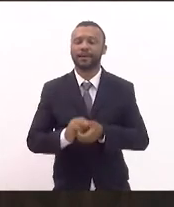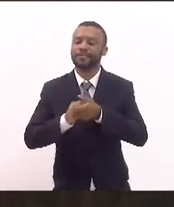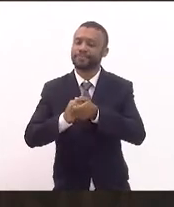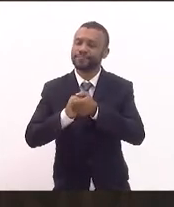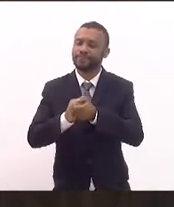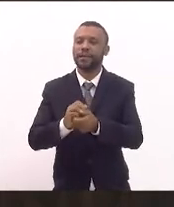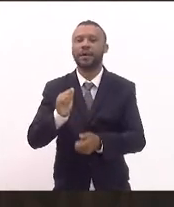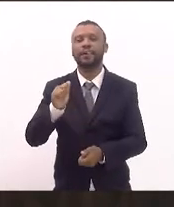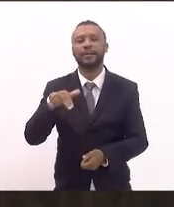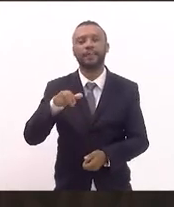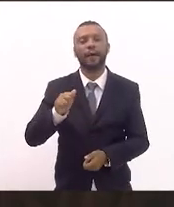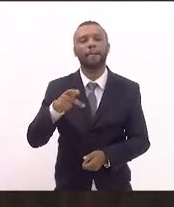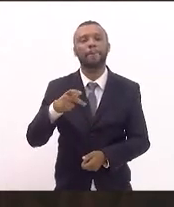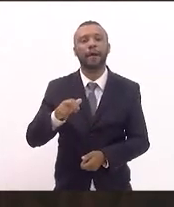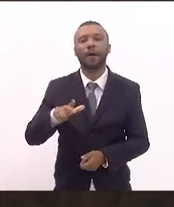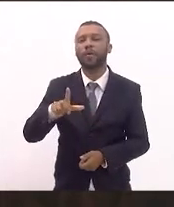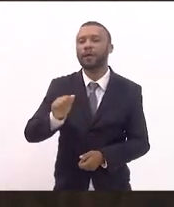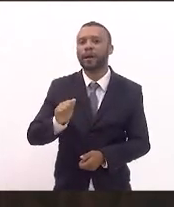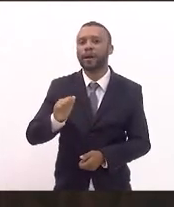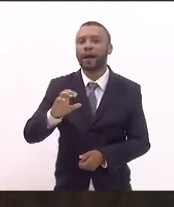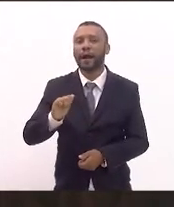Paula Cabral. Essa tu não tem nada, né?